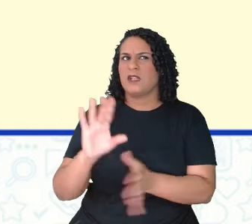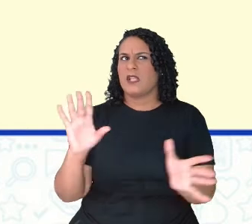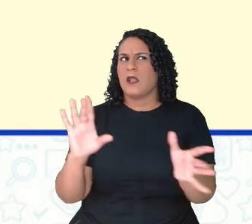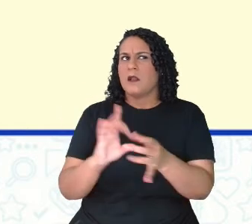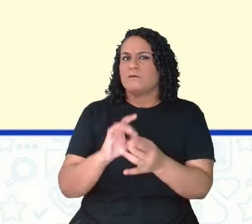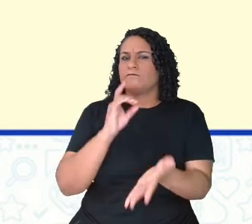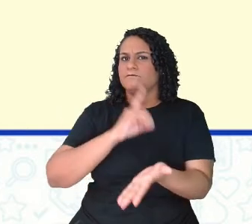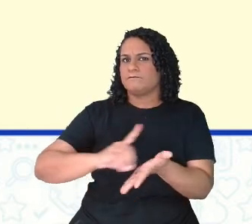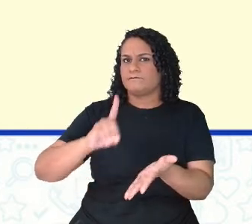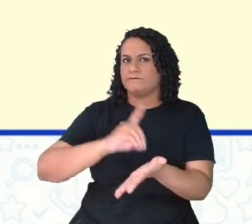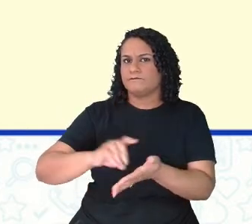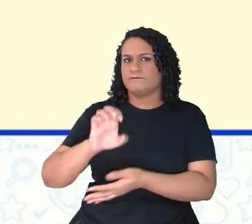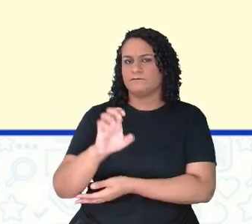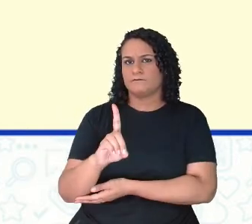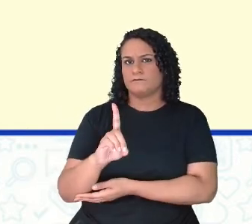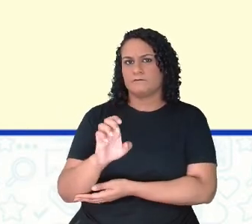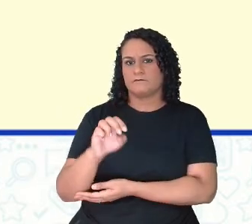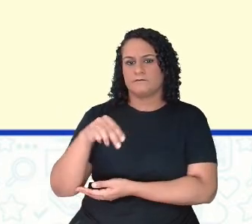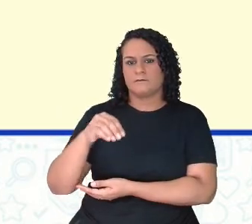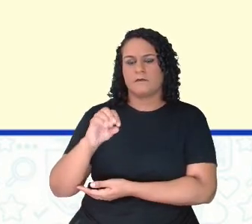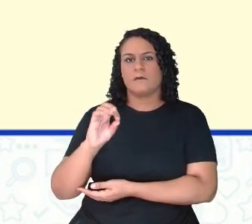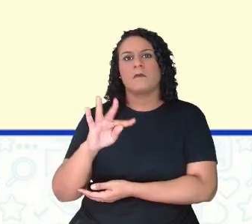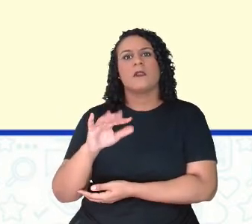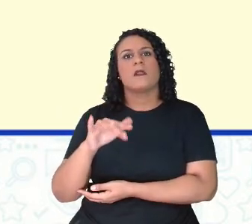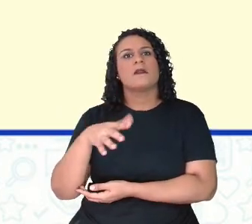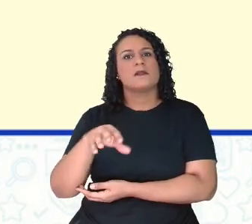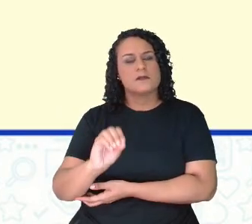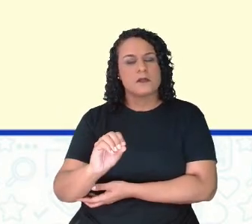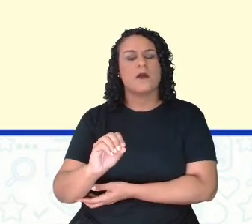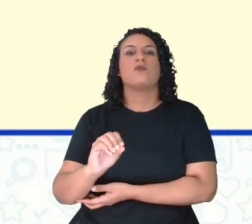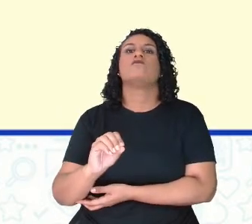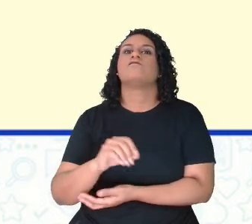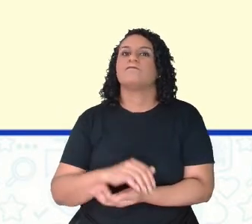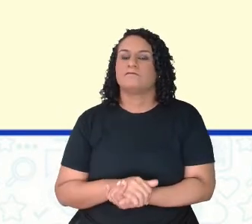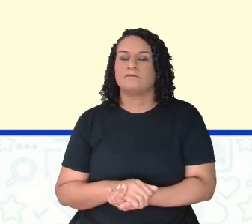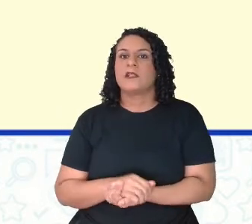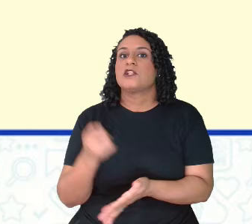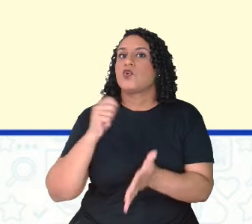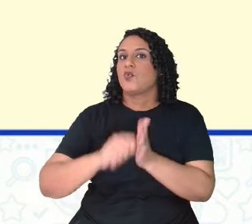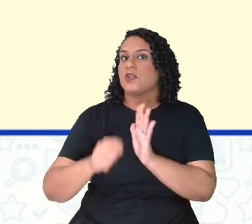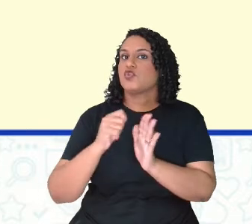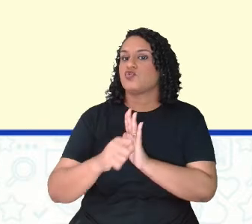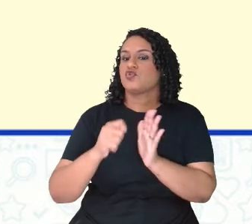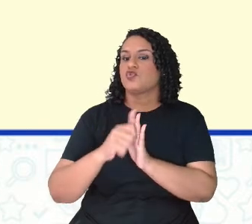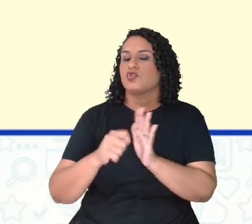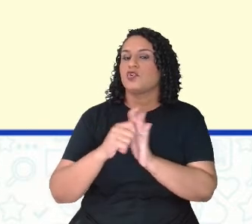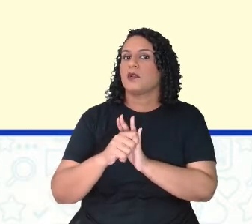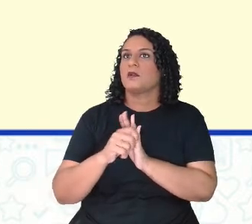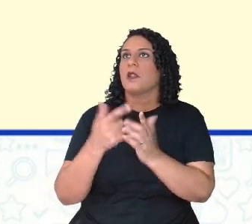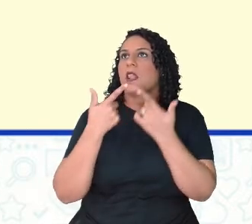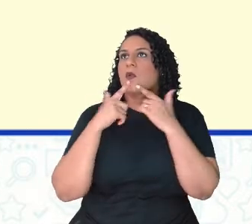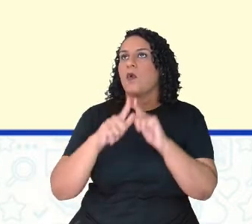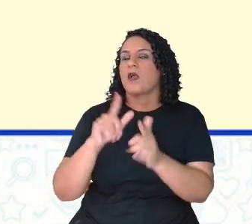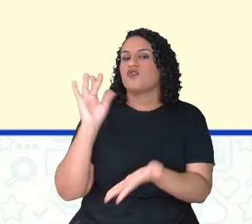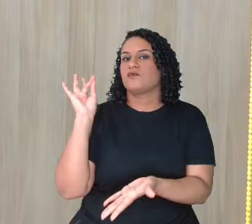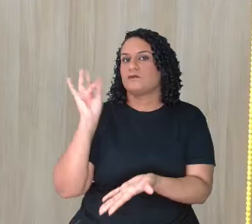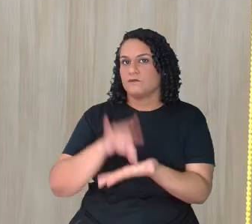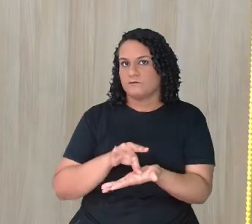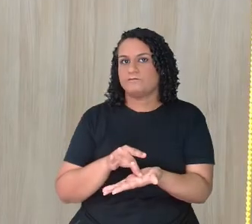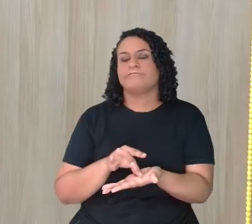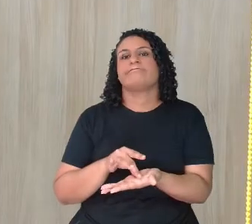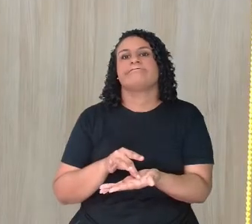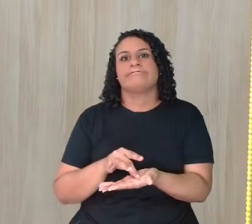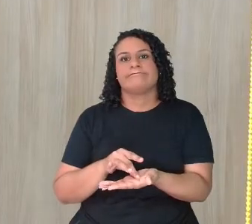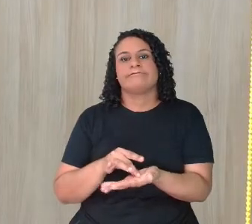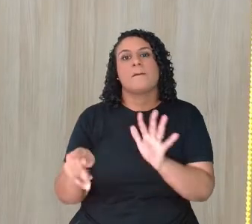Então, denotação significa aquelas palavras escritas no sentido literal, não é? Aquelas palavras que compõem o